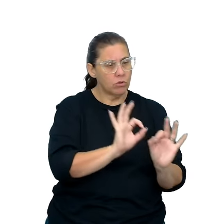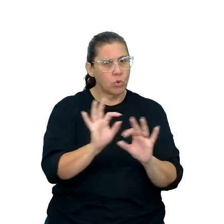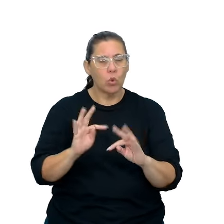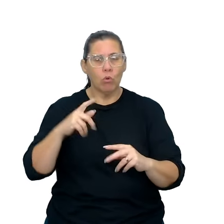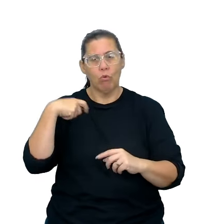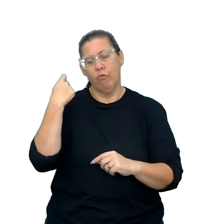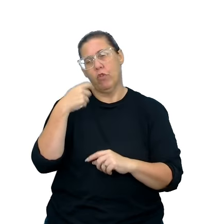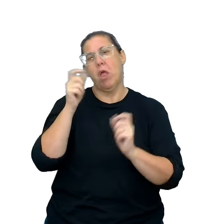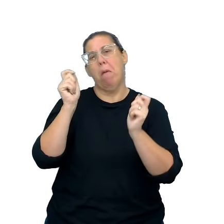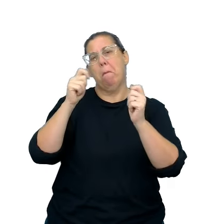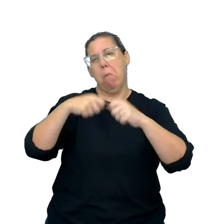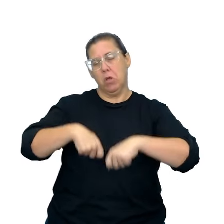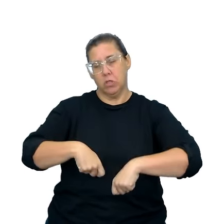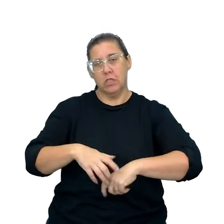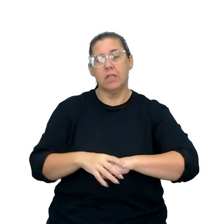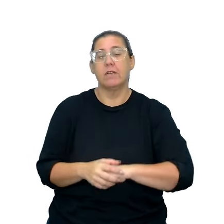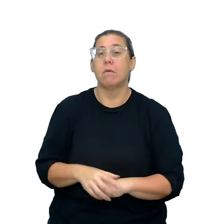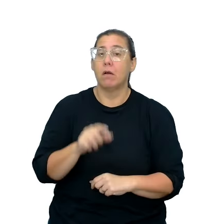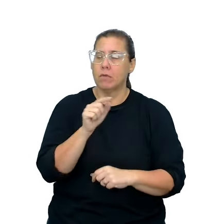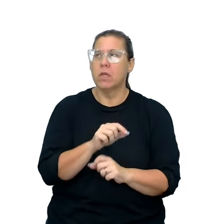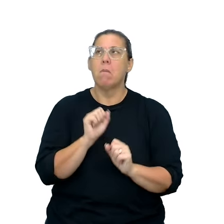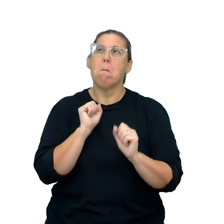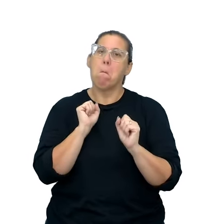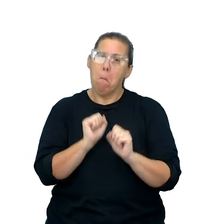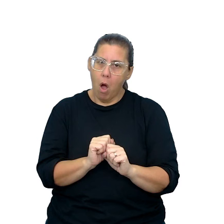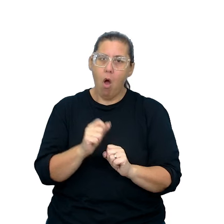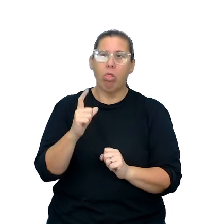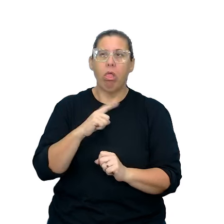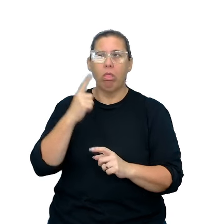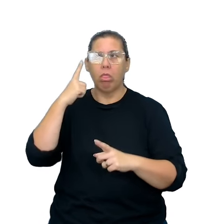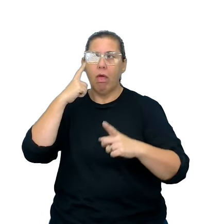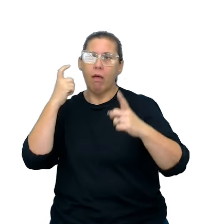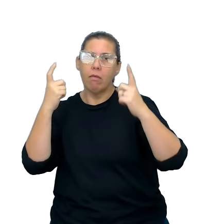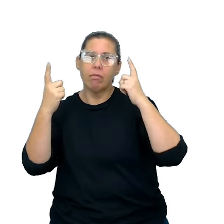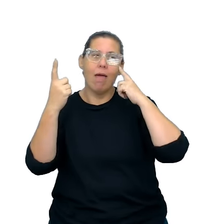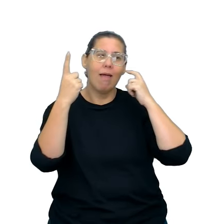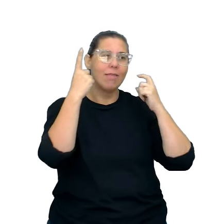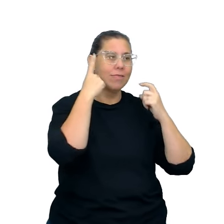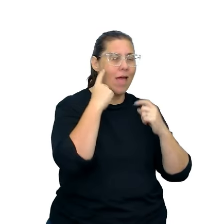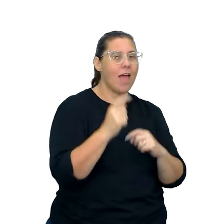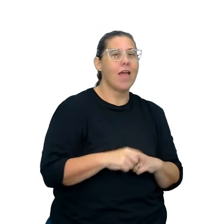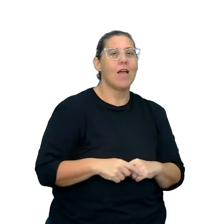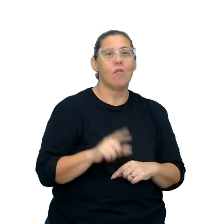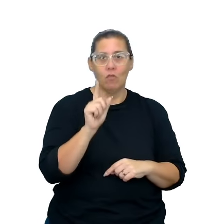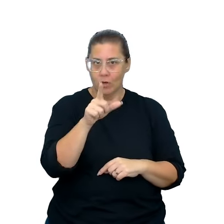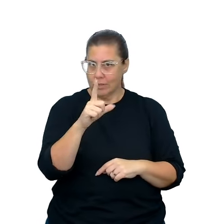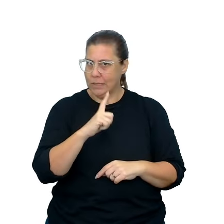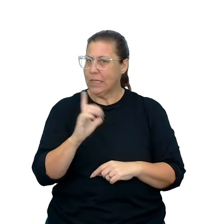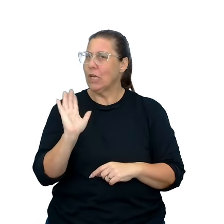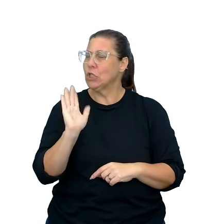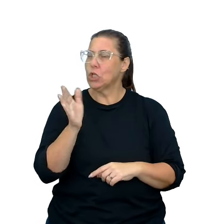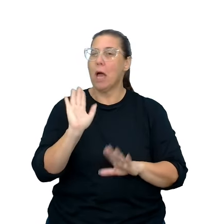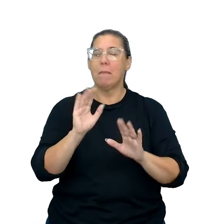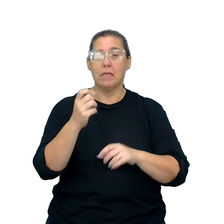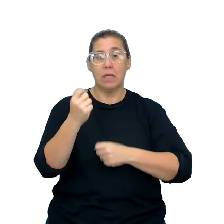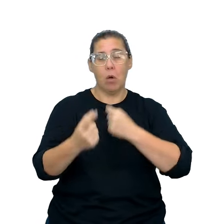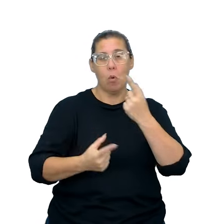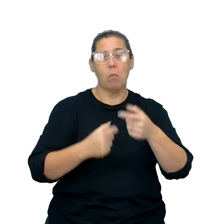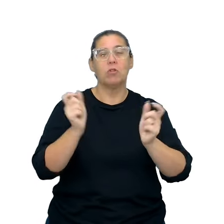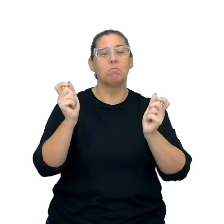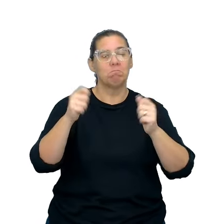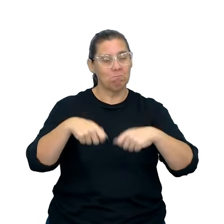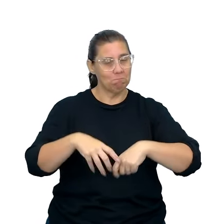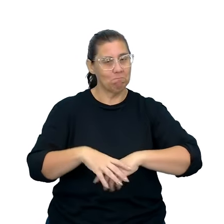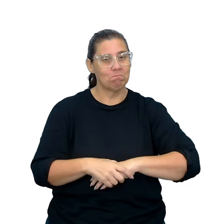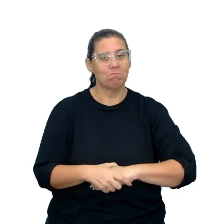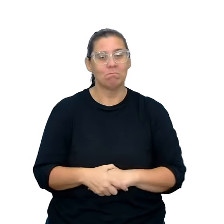né, dos anos séries, para que vocês possam, então, ter ideias, mas eu sei que você já tem muitas, mas mais algumas ideias possíveis,